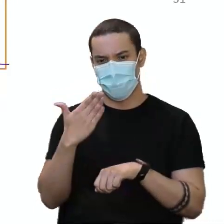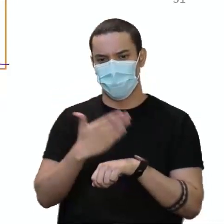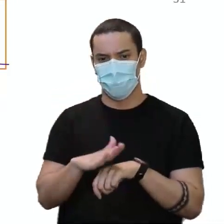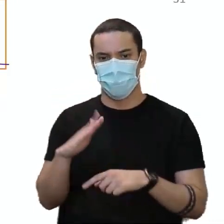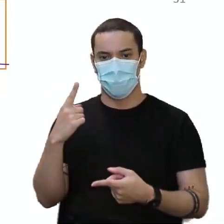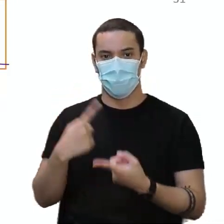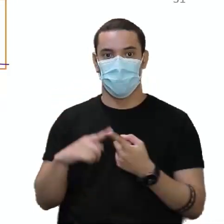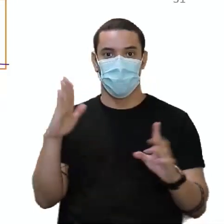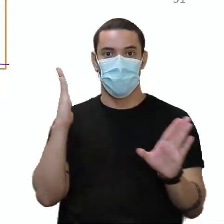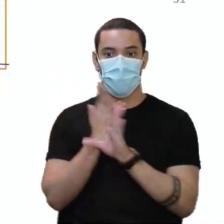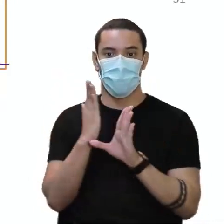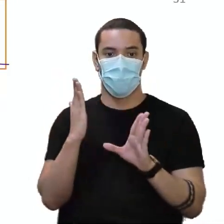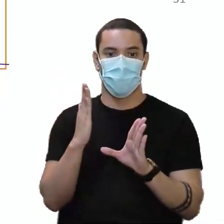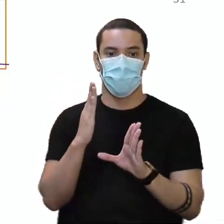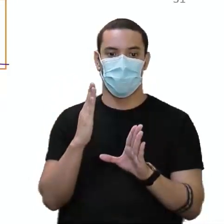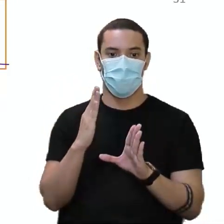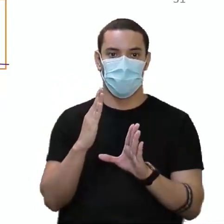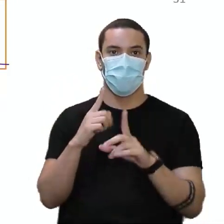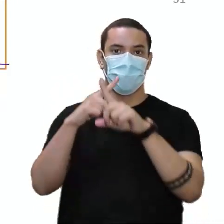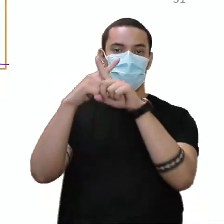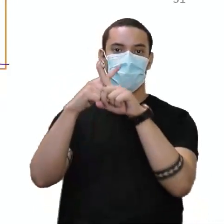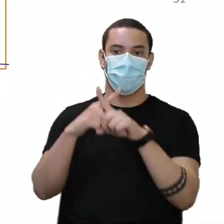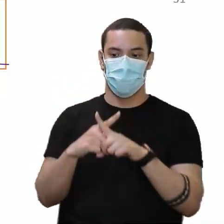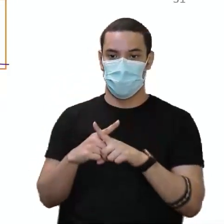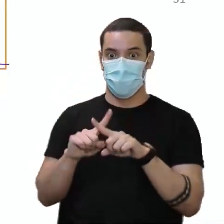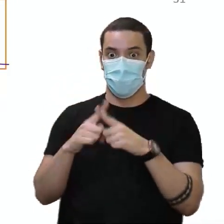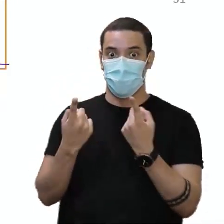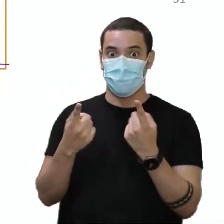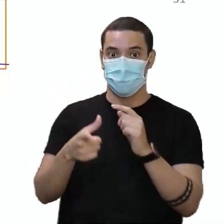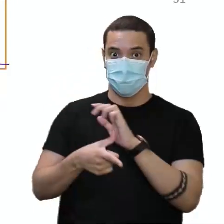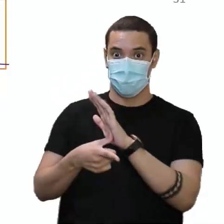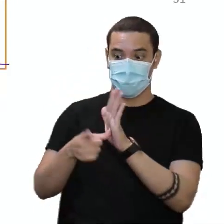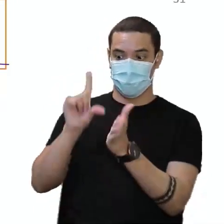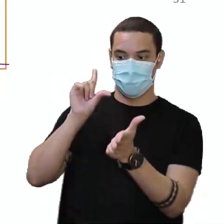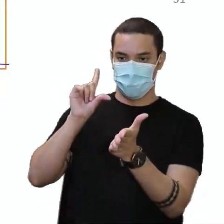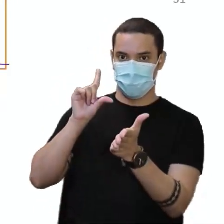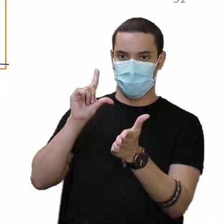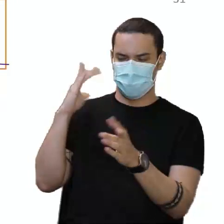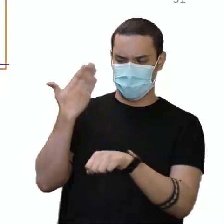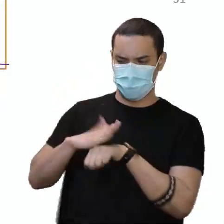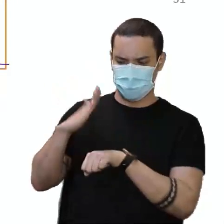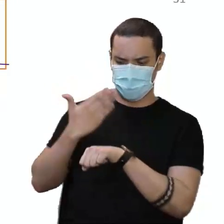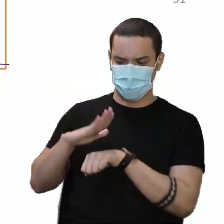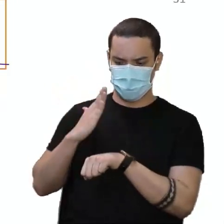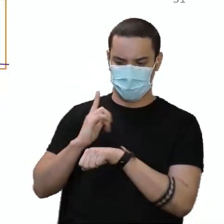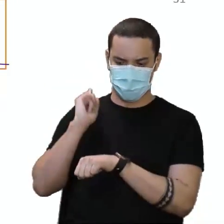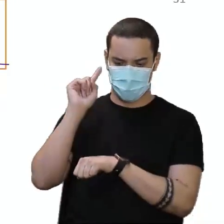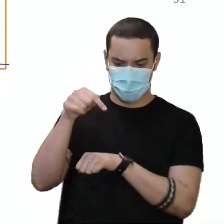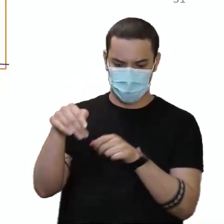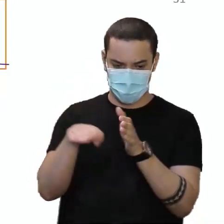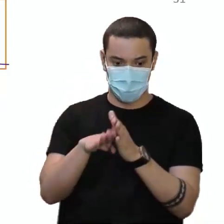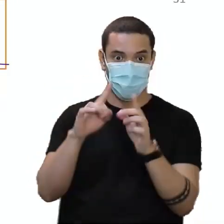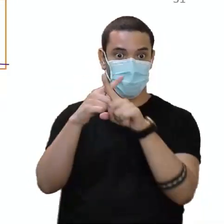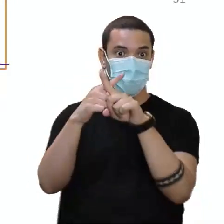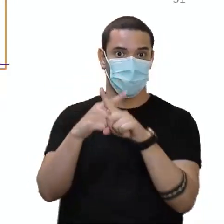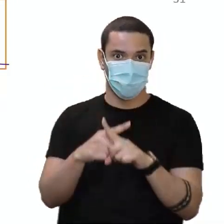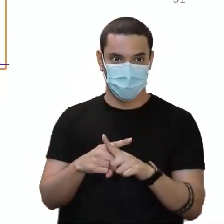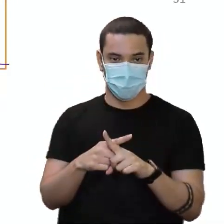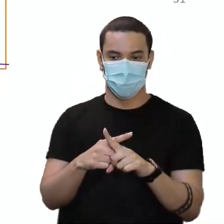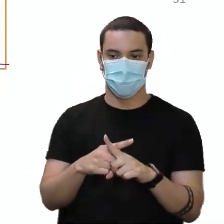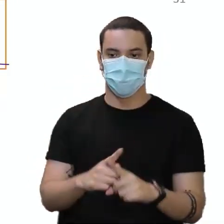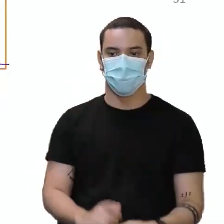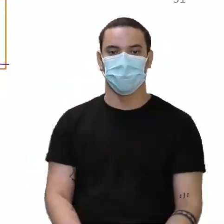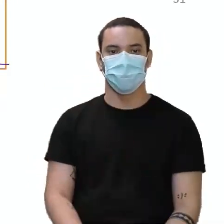the competition, ela tinha praticado bastante before the competition, antes da competição,